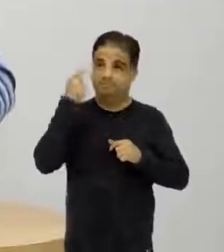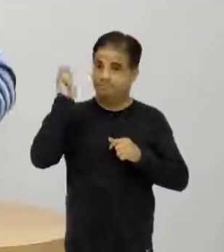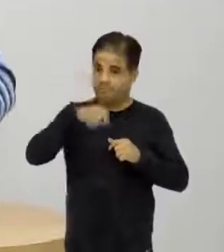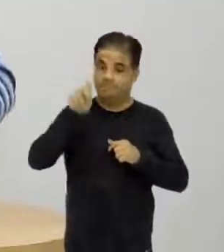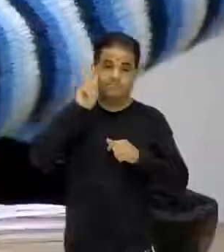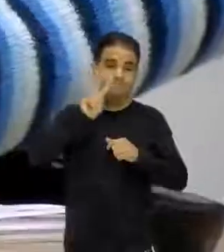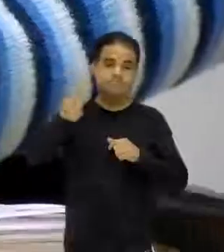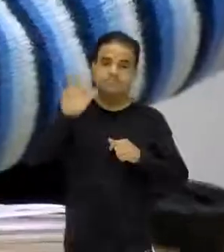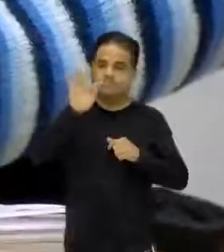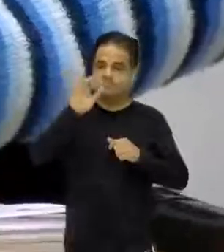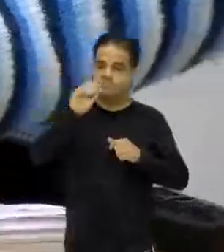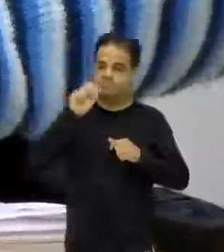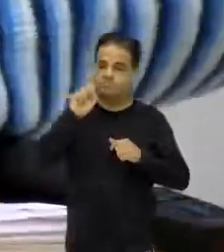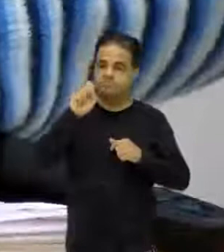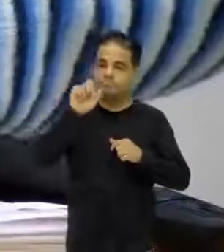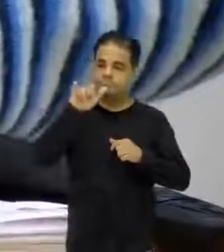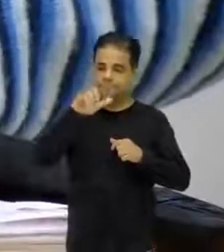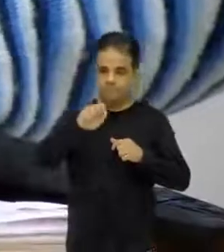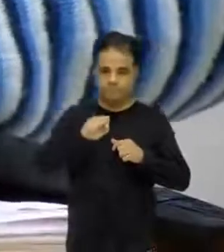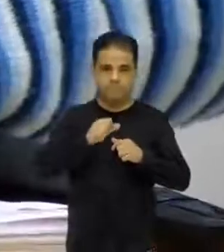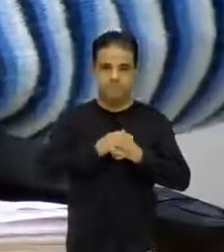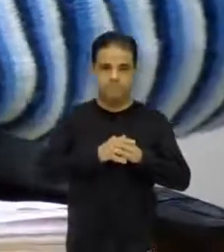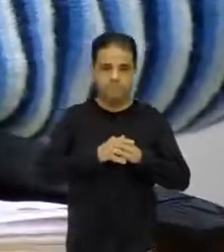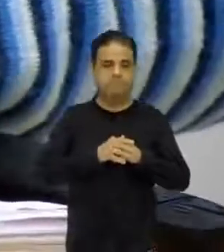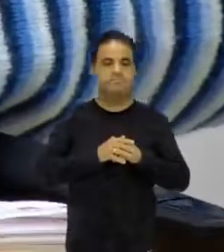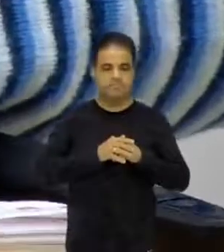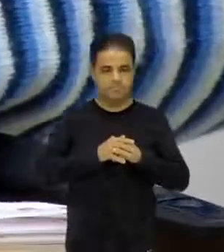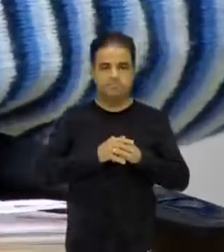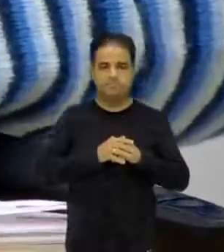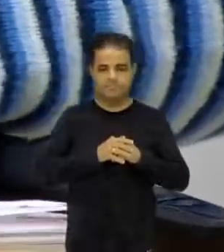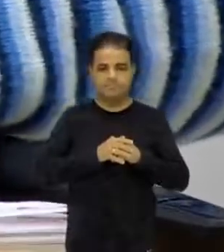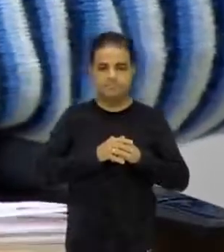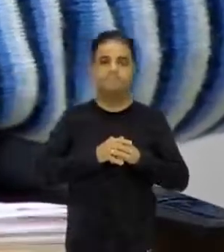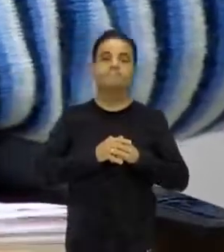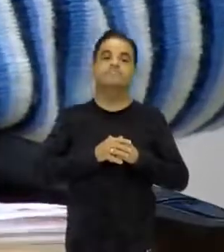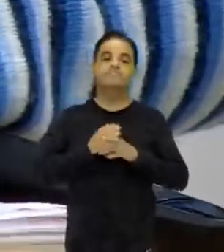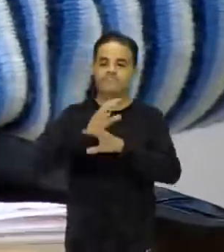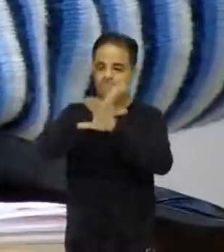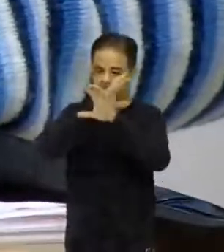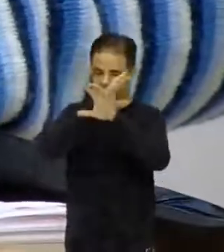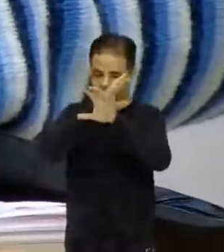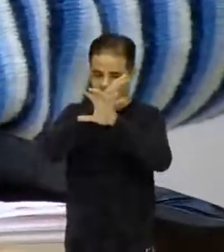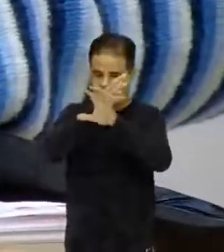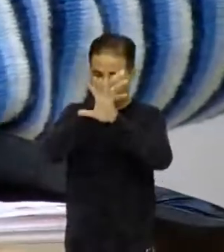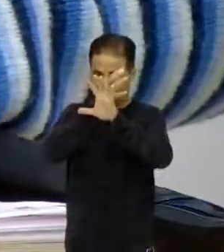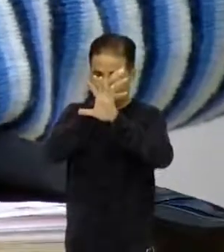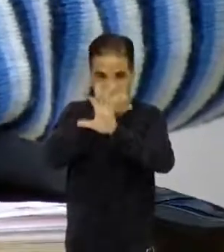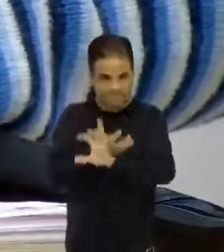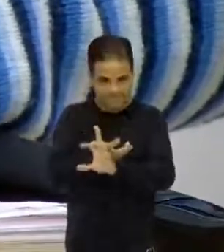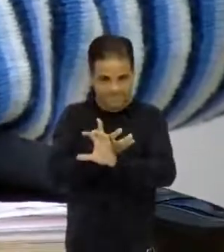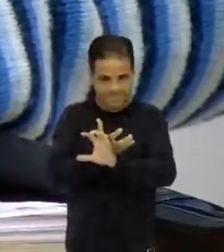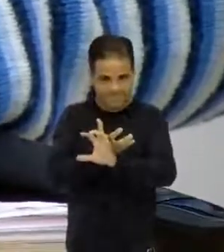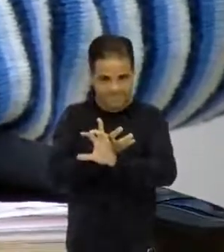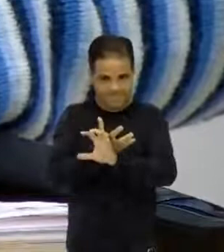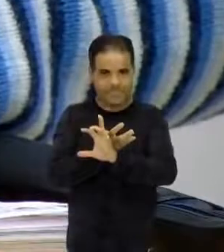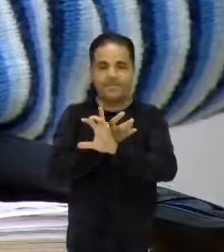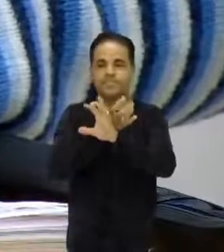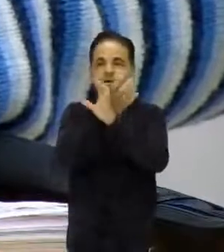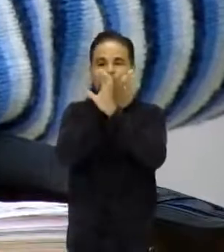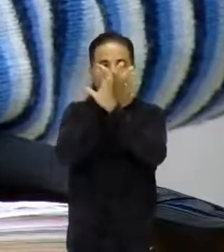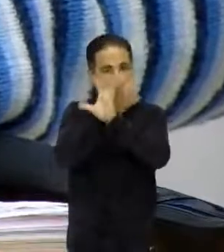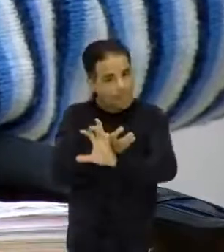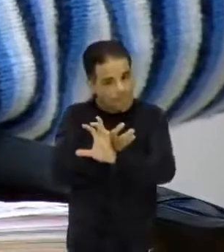aqui, né, os fósseis, né, se a câmera me ajudar. Aí, muito bem, olha só. Então aqui, né, o zoom para vocês